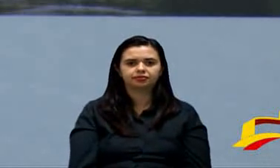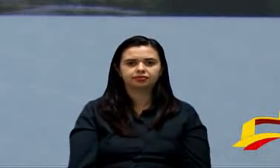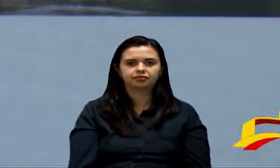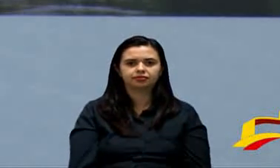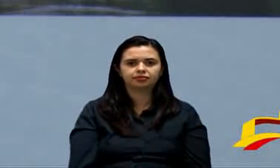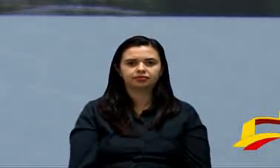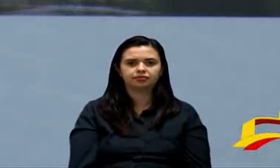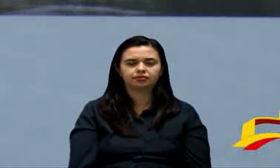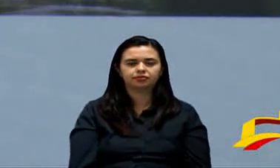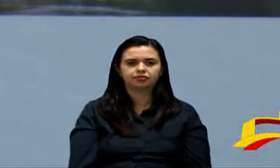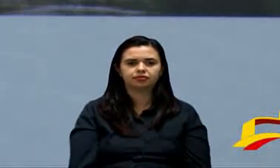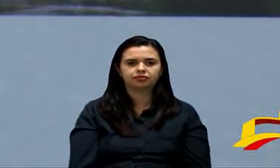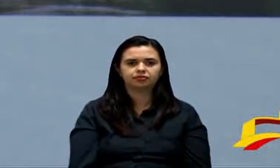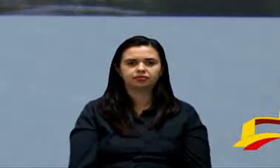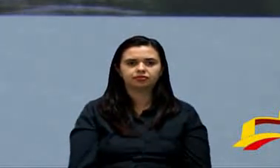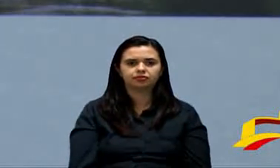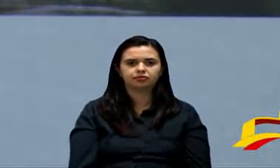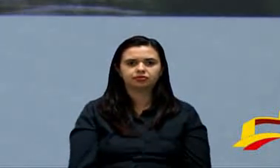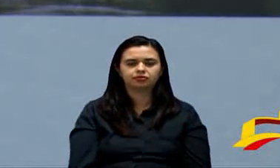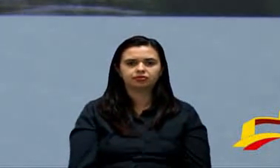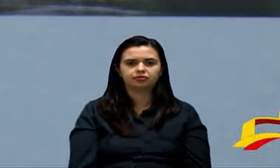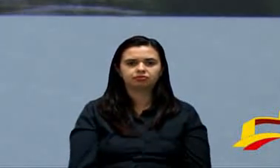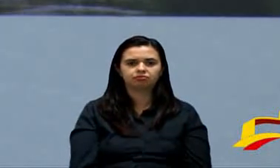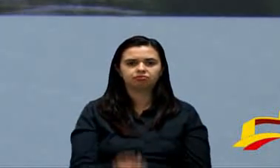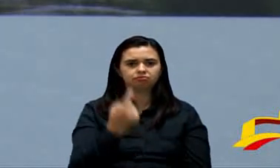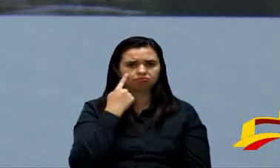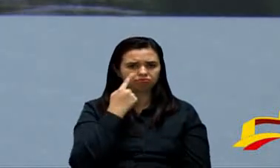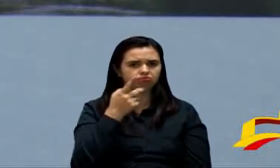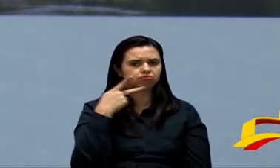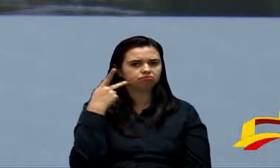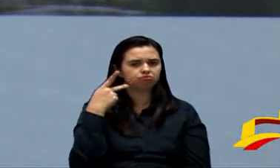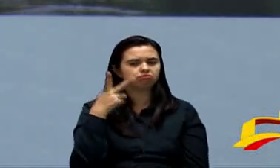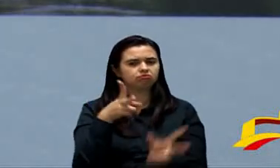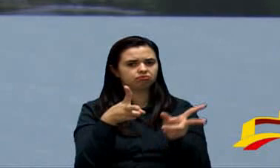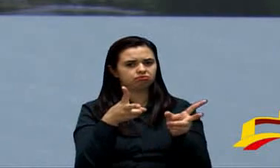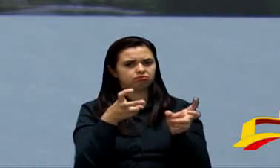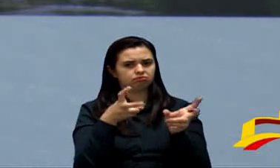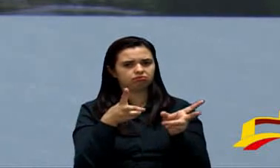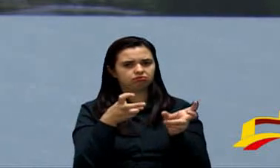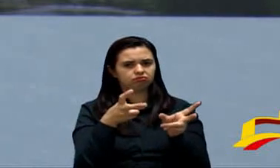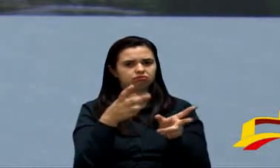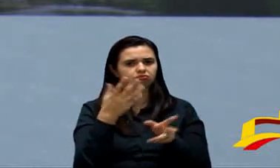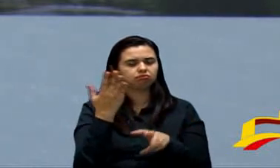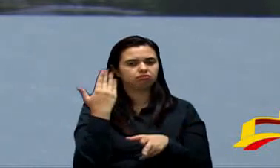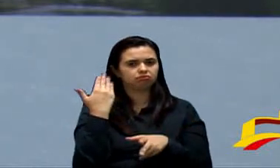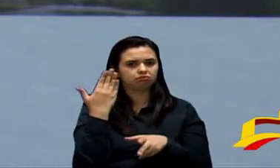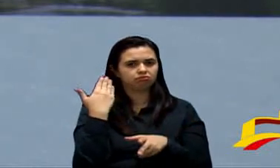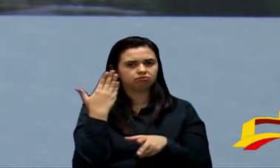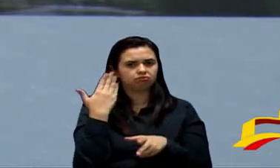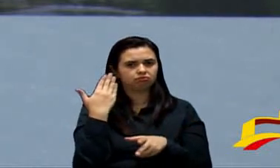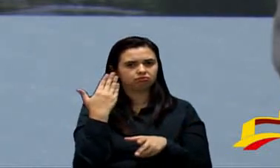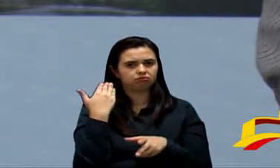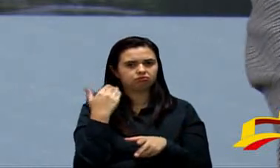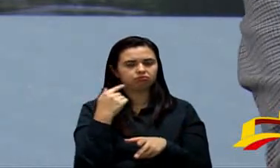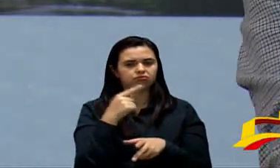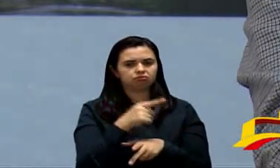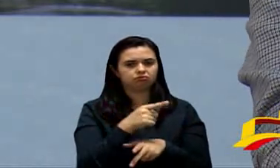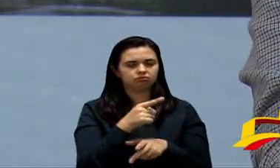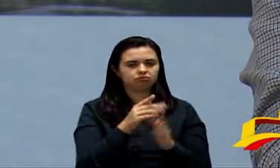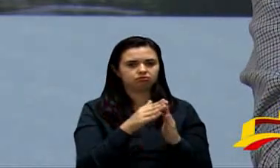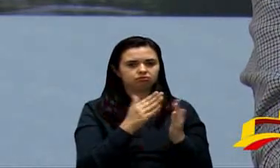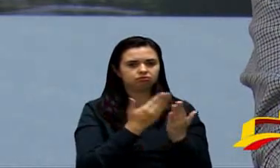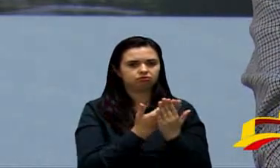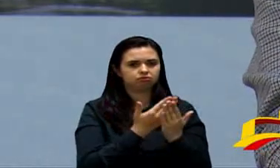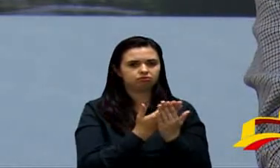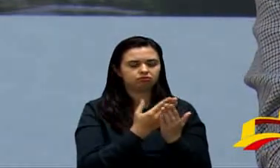Vereadores, por favor, deem uma ideia do que era a antiga escola Salvador Ortega. Falei com a diretoria. Mais uma